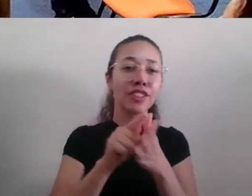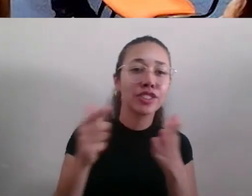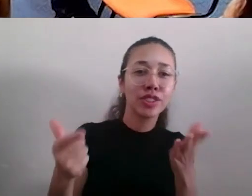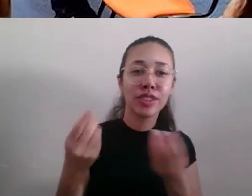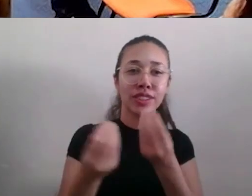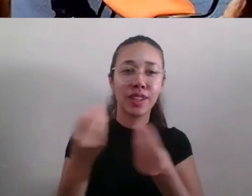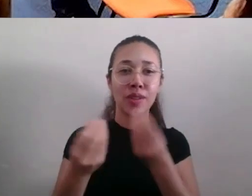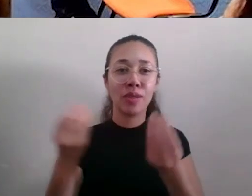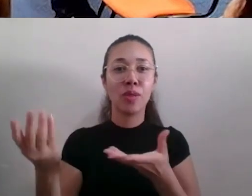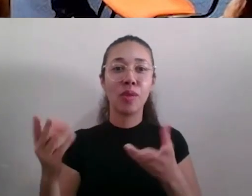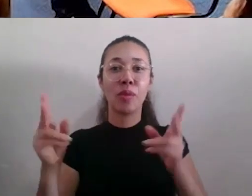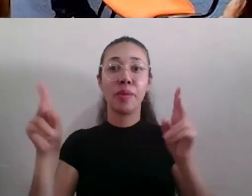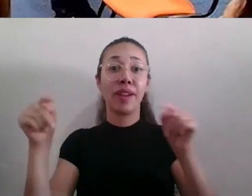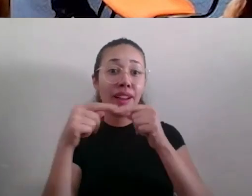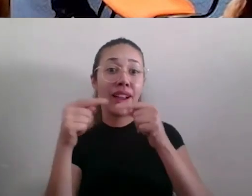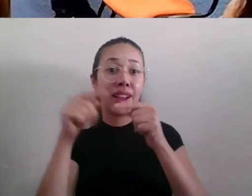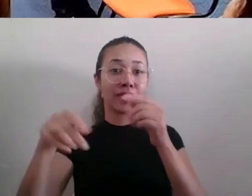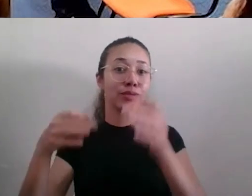da justiça,